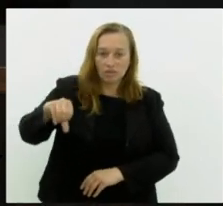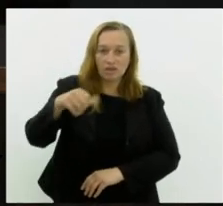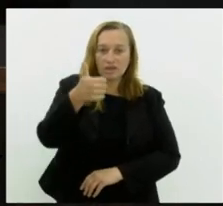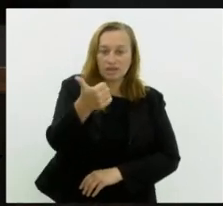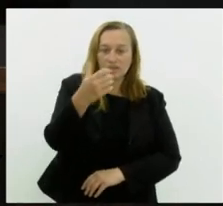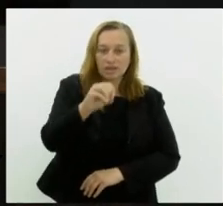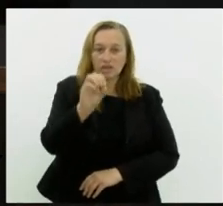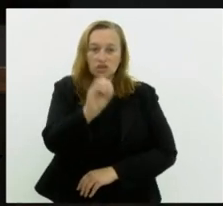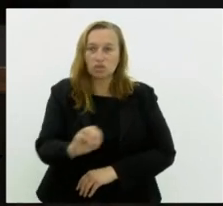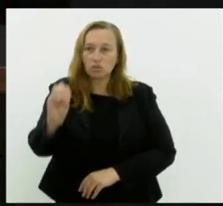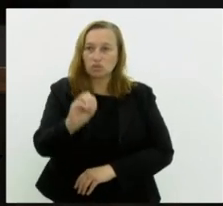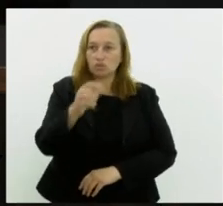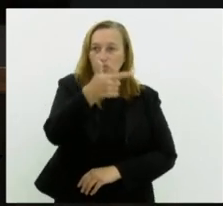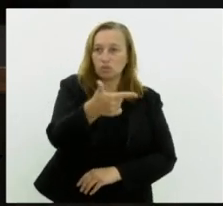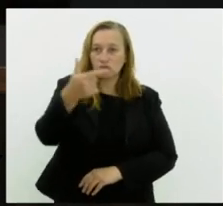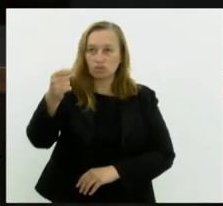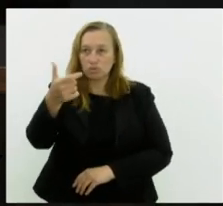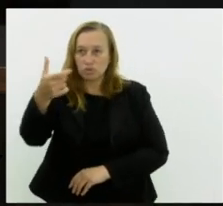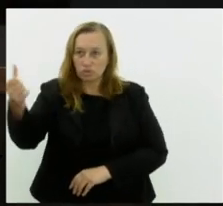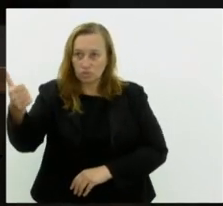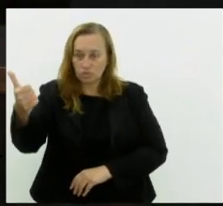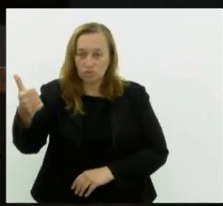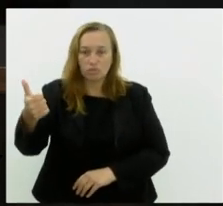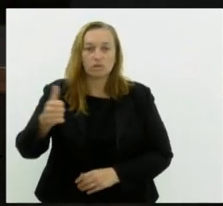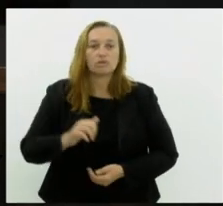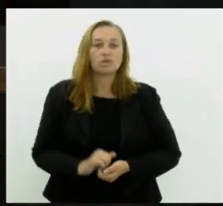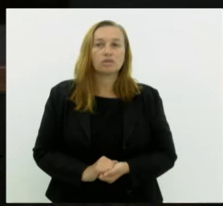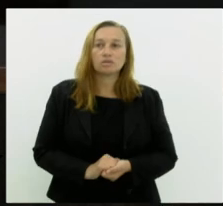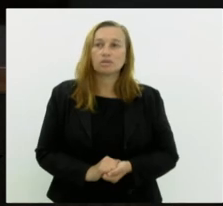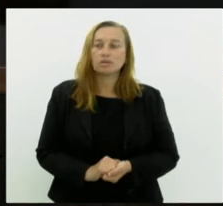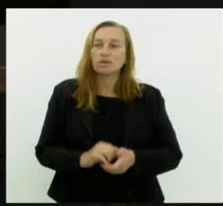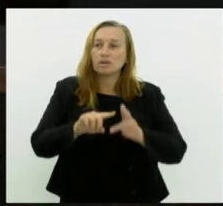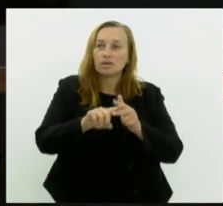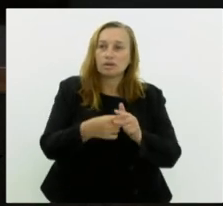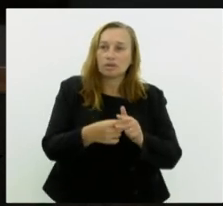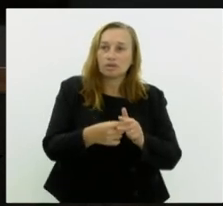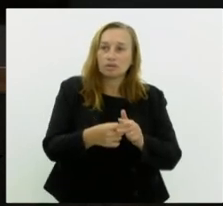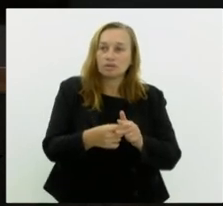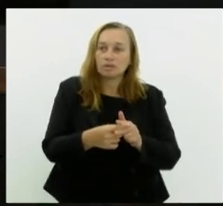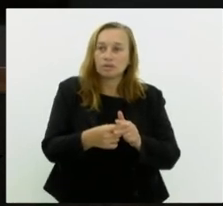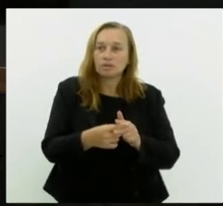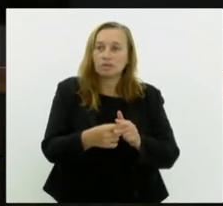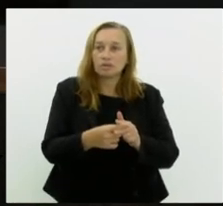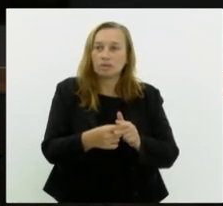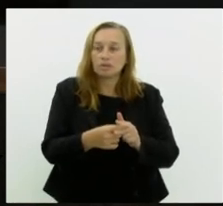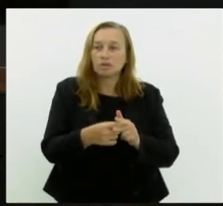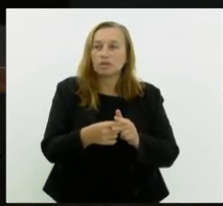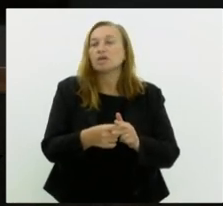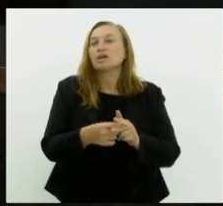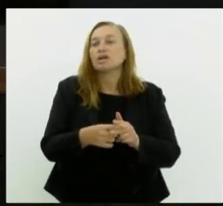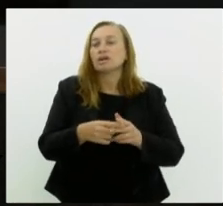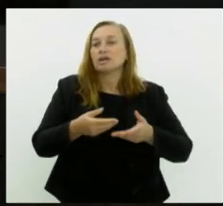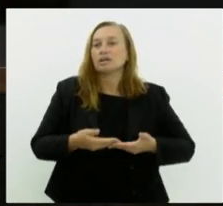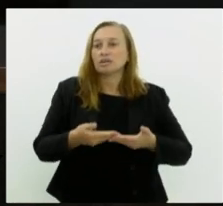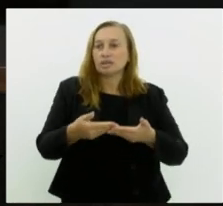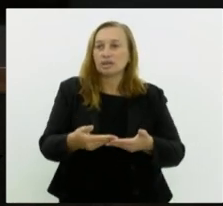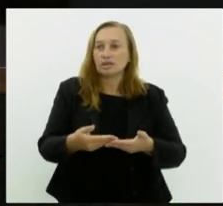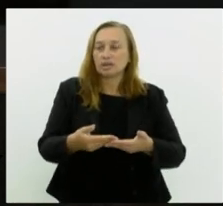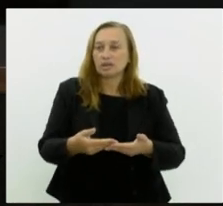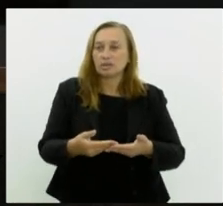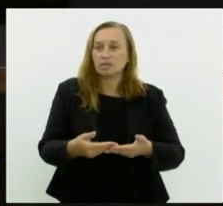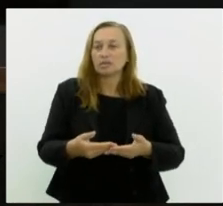3.669, de 10 de outubro de 2001, para regulamentar o agendamento de entrega de bens e realização